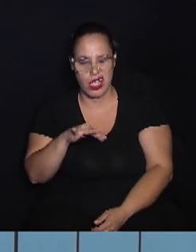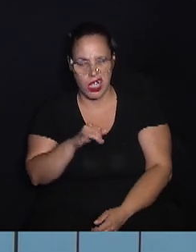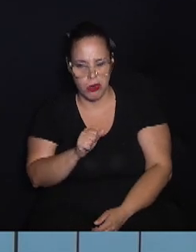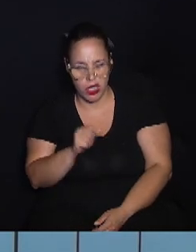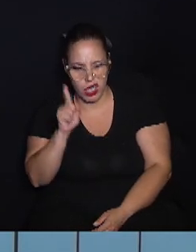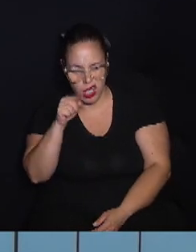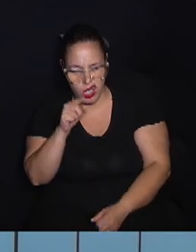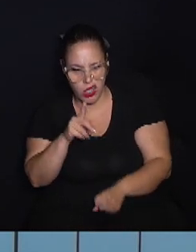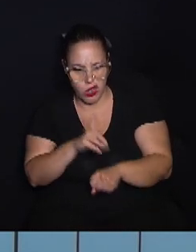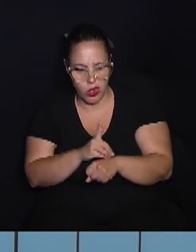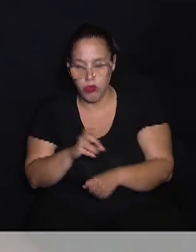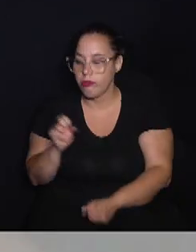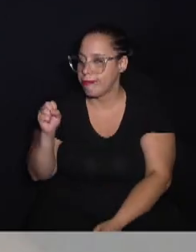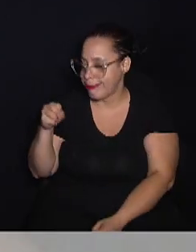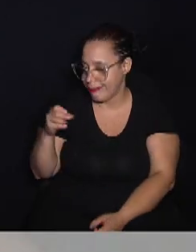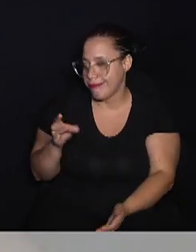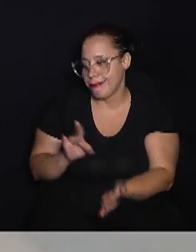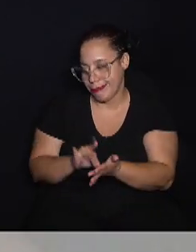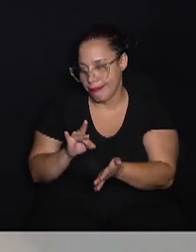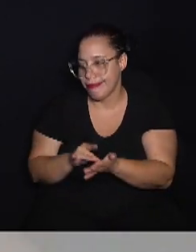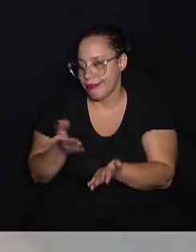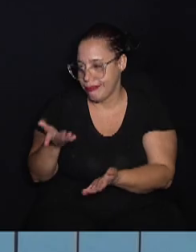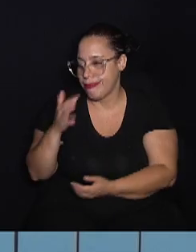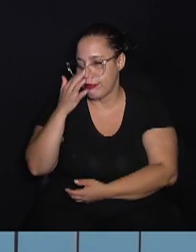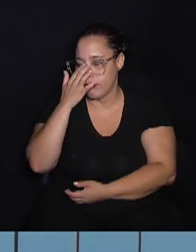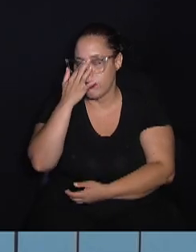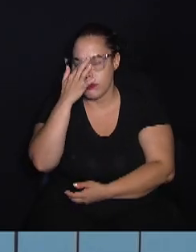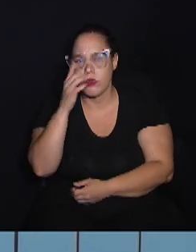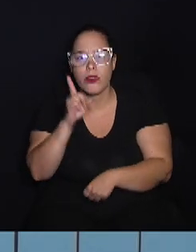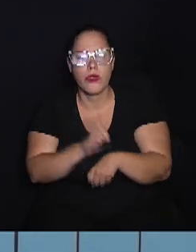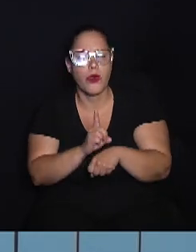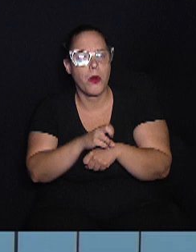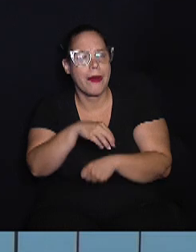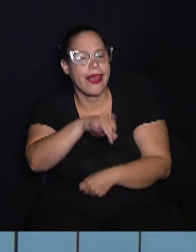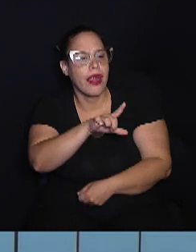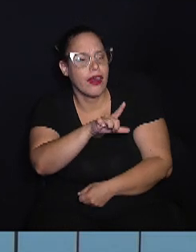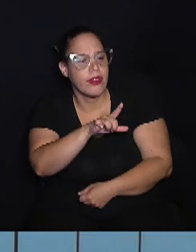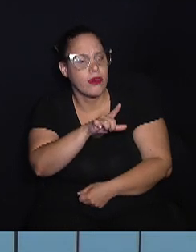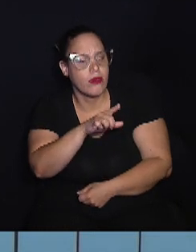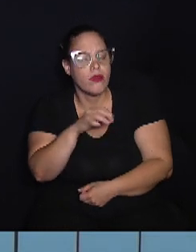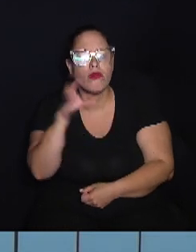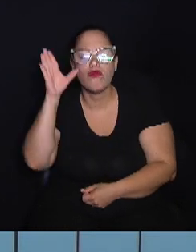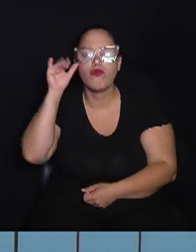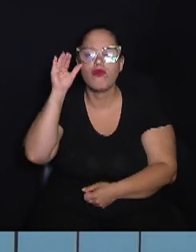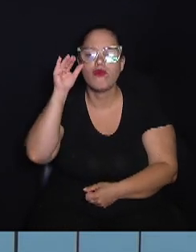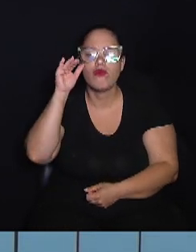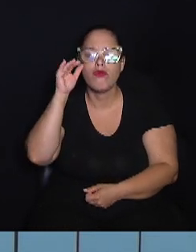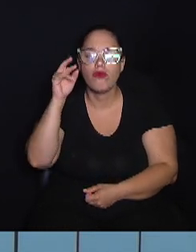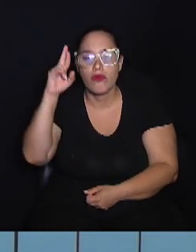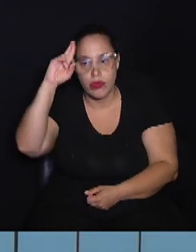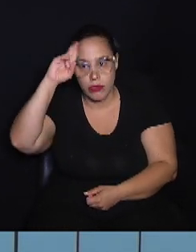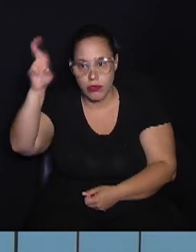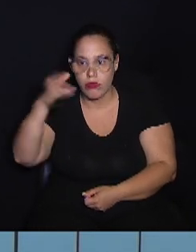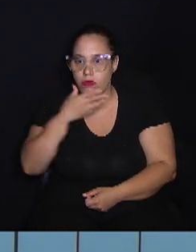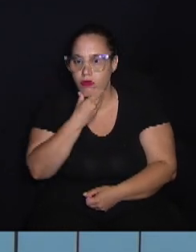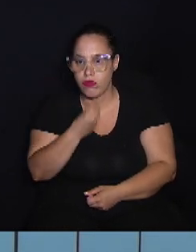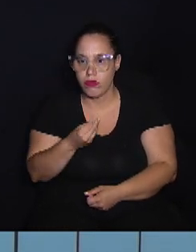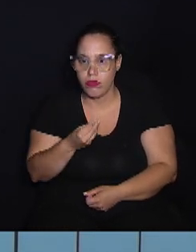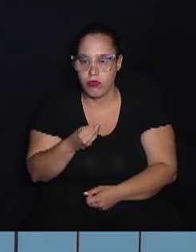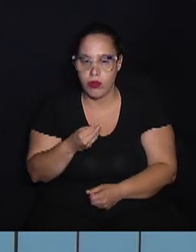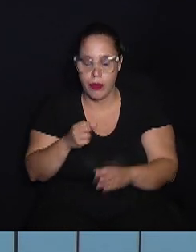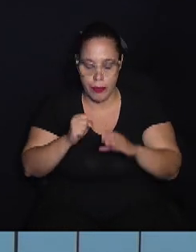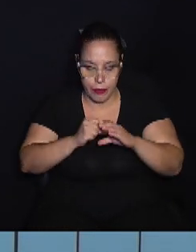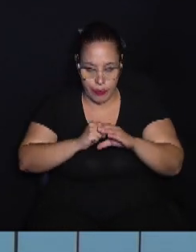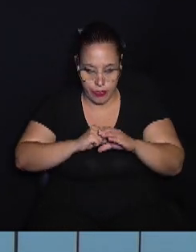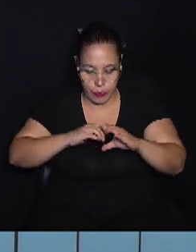Doutor sim Exatamente é Doutor Miguel fiquei com uma curiosidade né O senhor falou que essas características